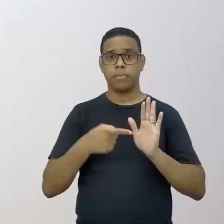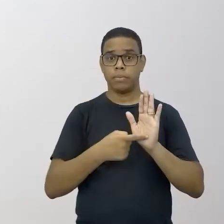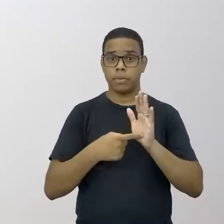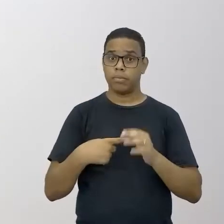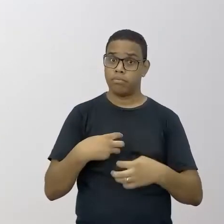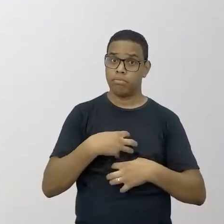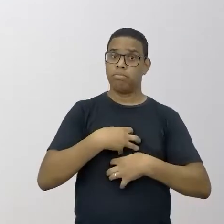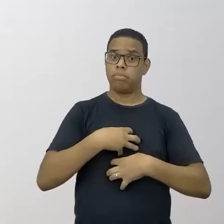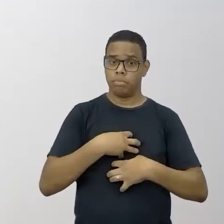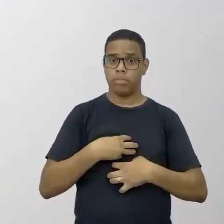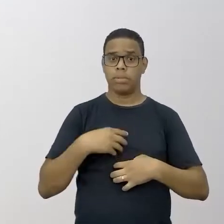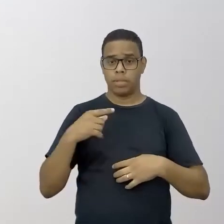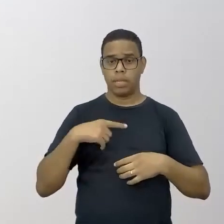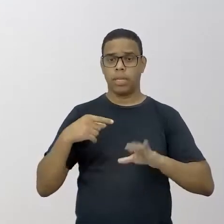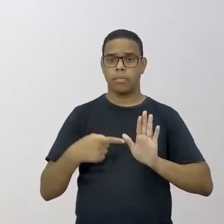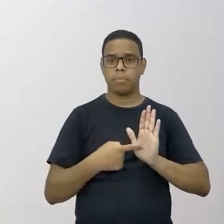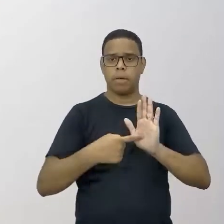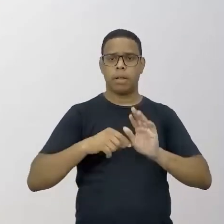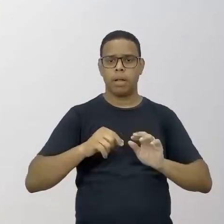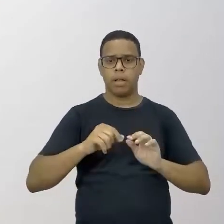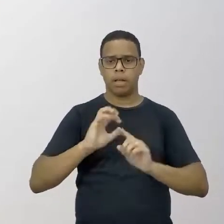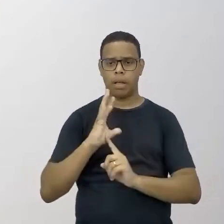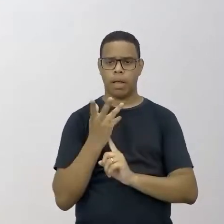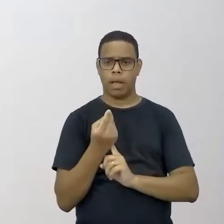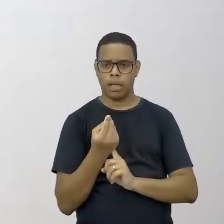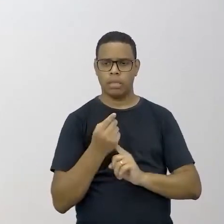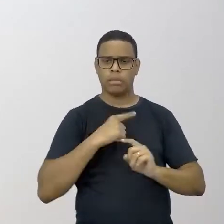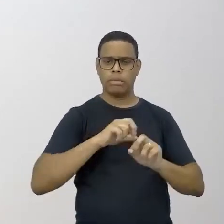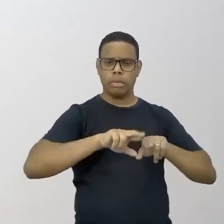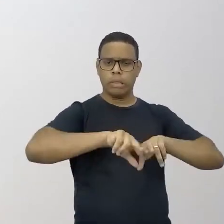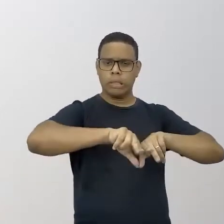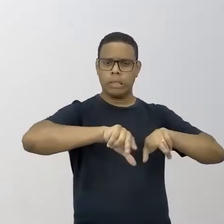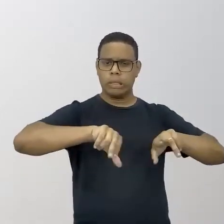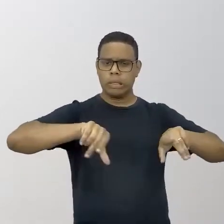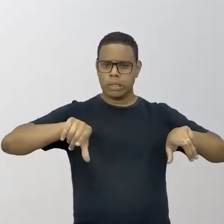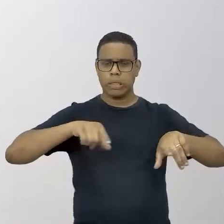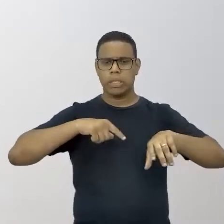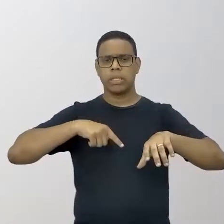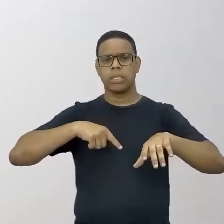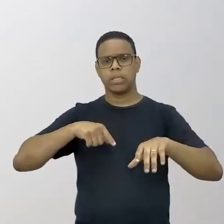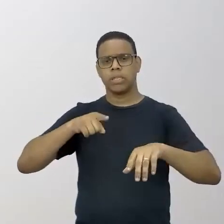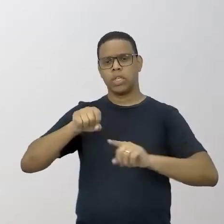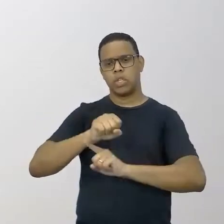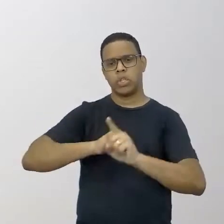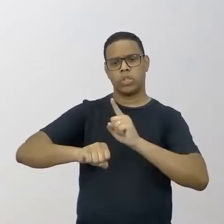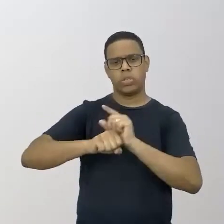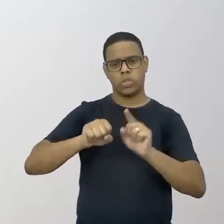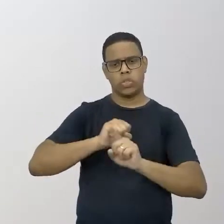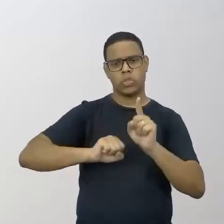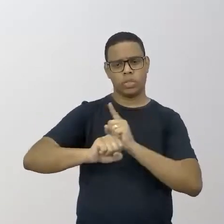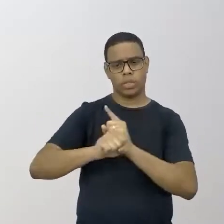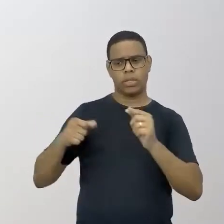muitas das manifestações artísticas que moveram algo na sociedade, em princípio